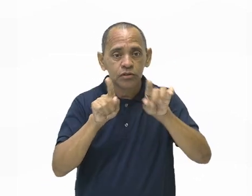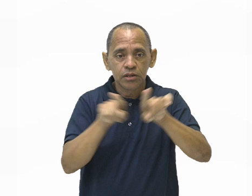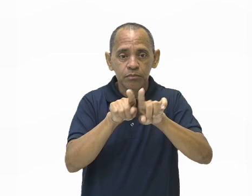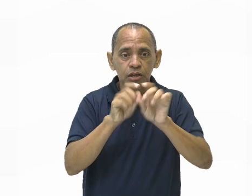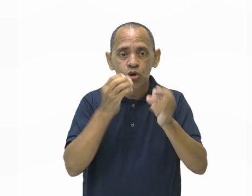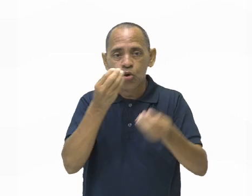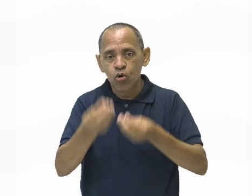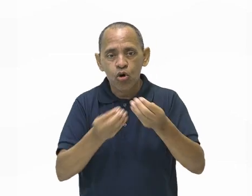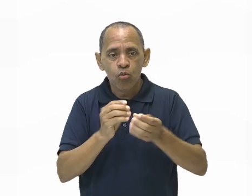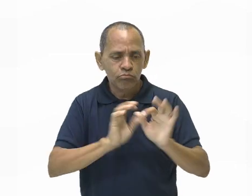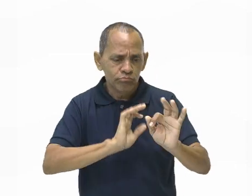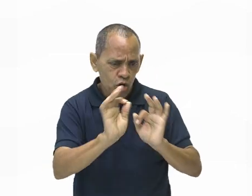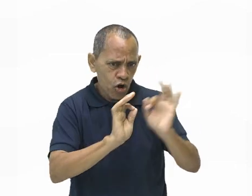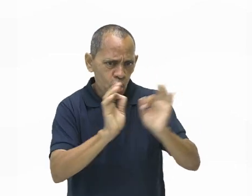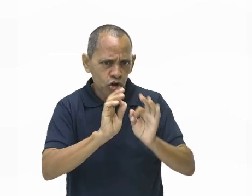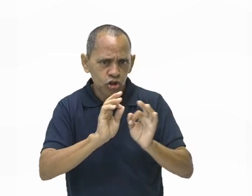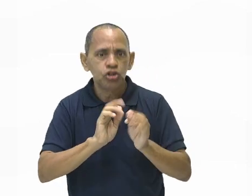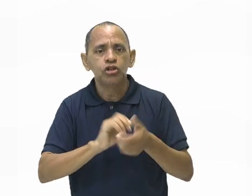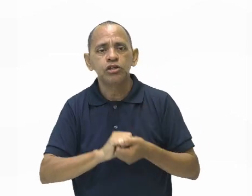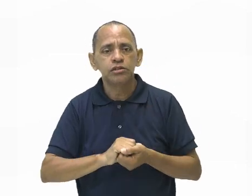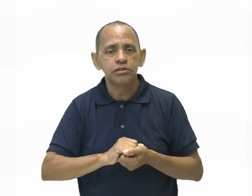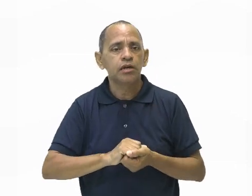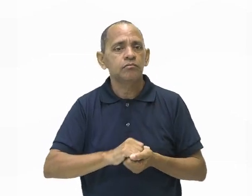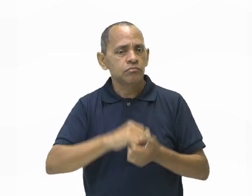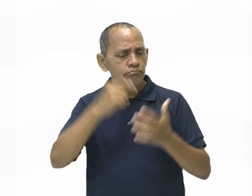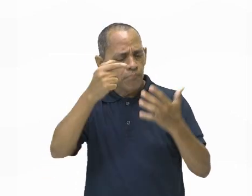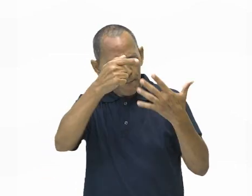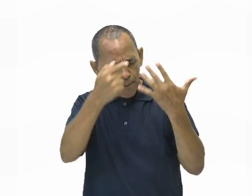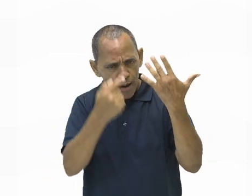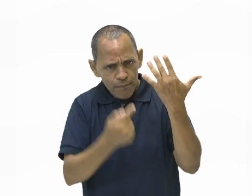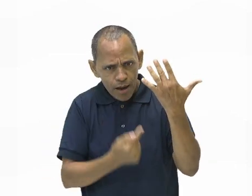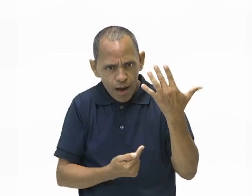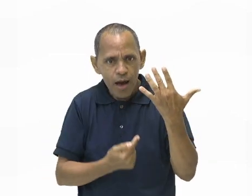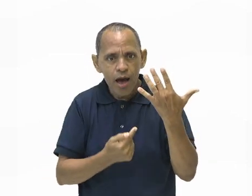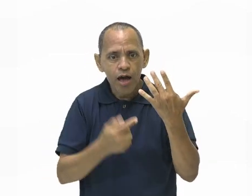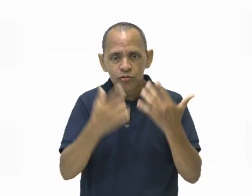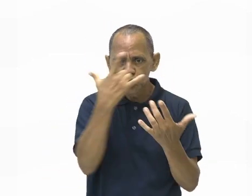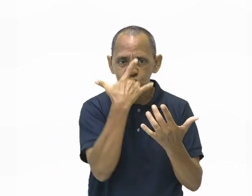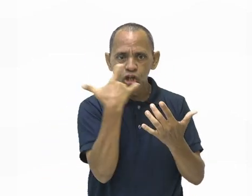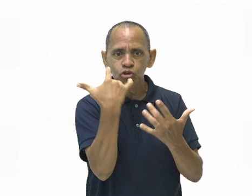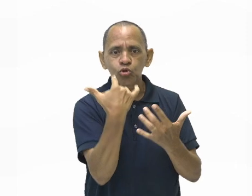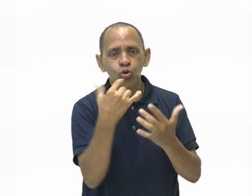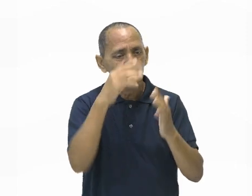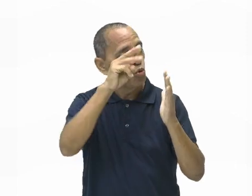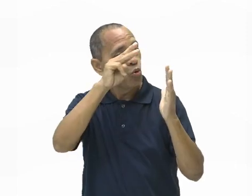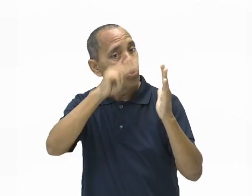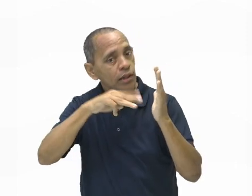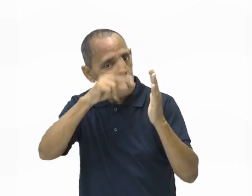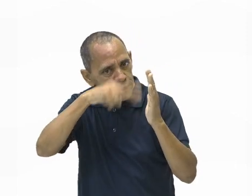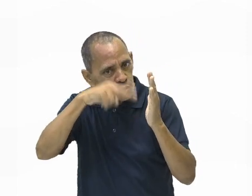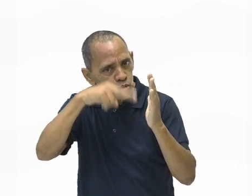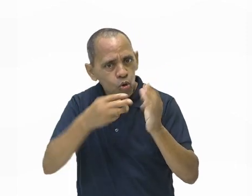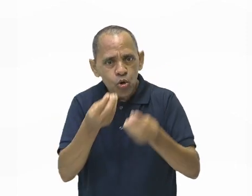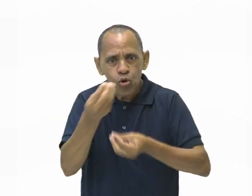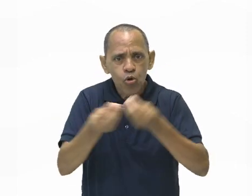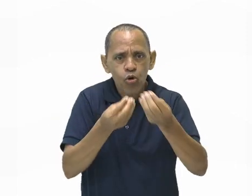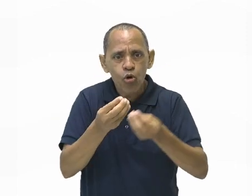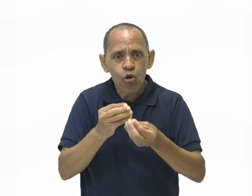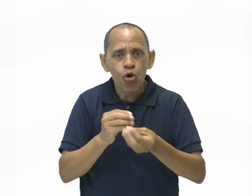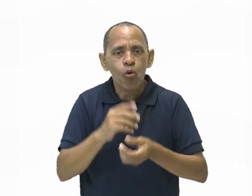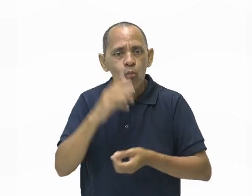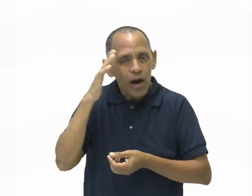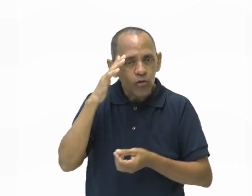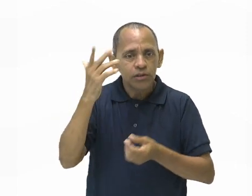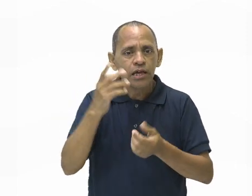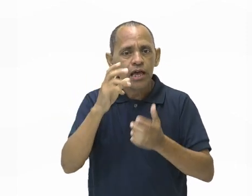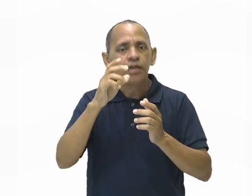os fatos. O conflito instiga o leitor em relação à narrativa. Então, esse conflito ele vai